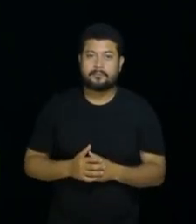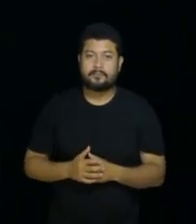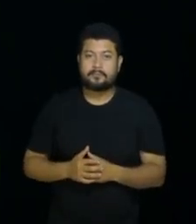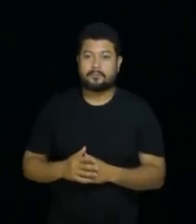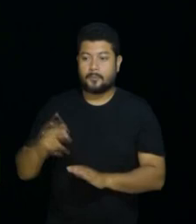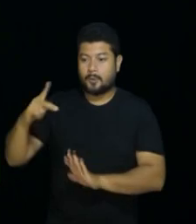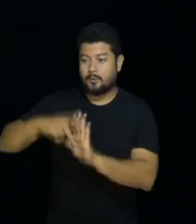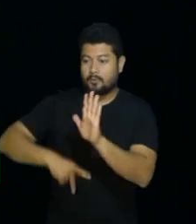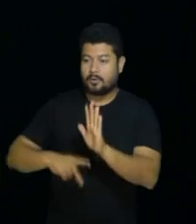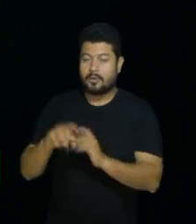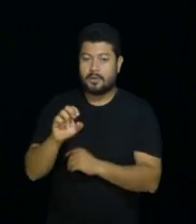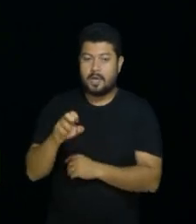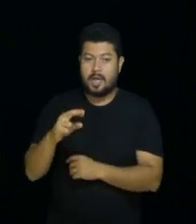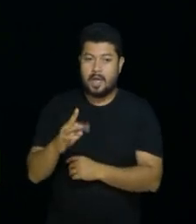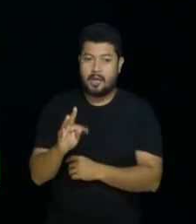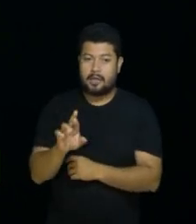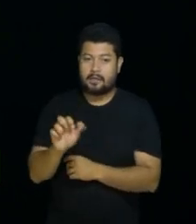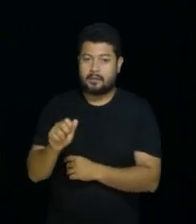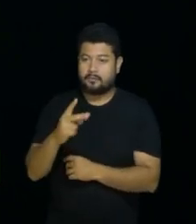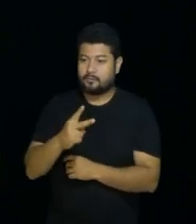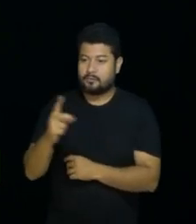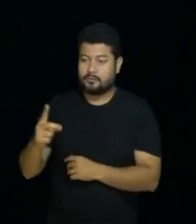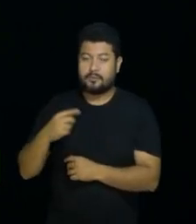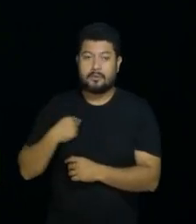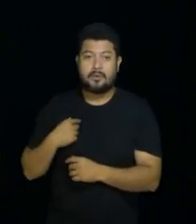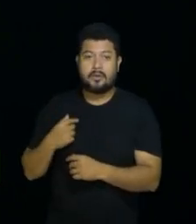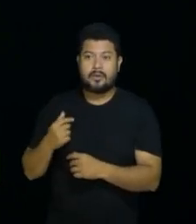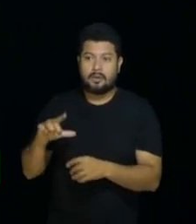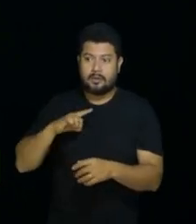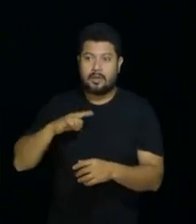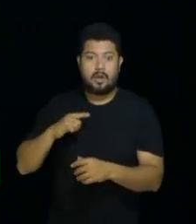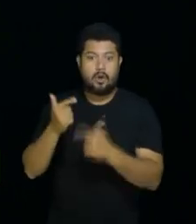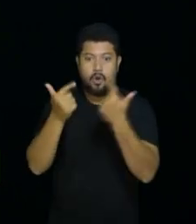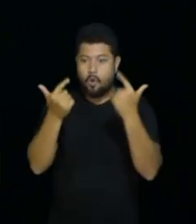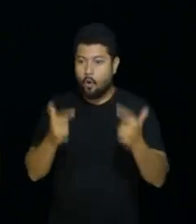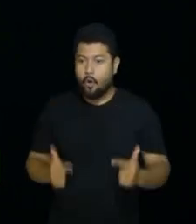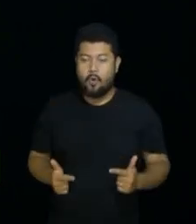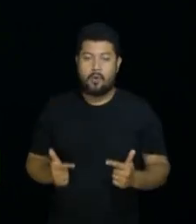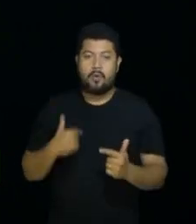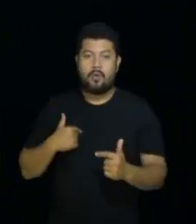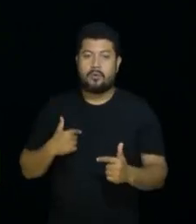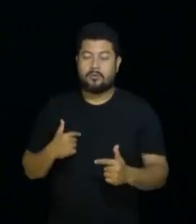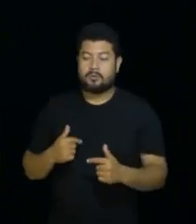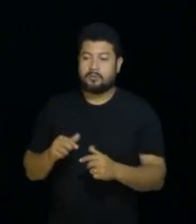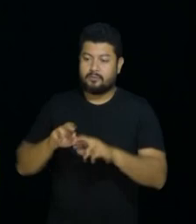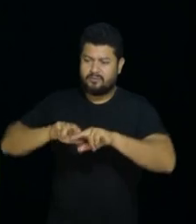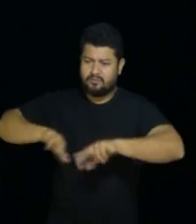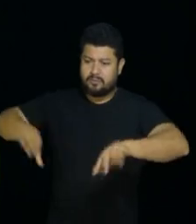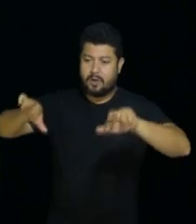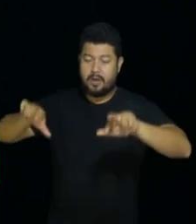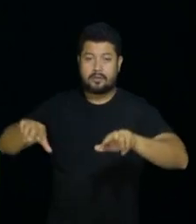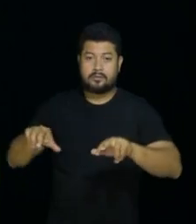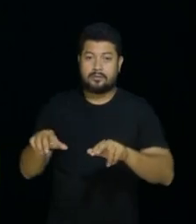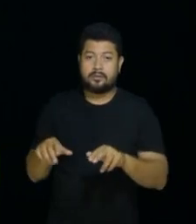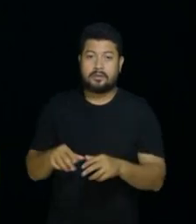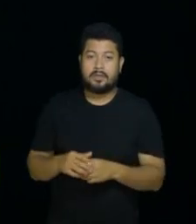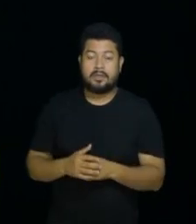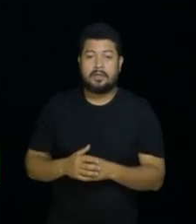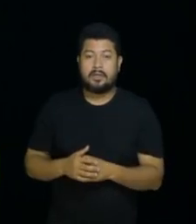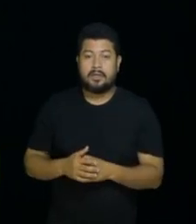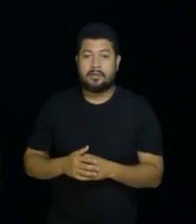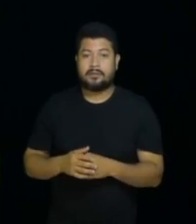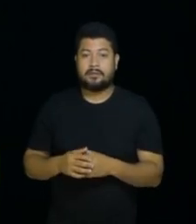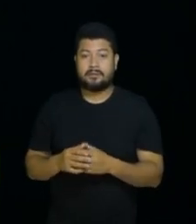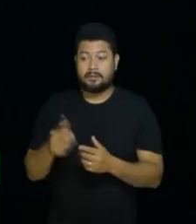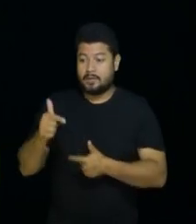e da BlueSoft fazendo o trabalho, nós temos uma série de ações, seja centro de inovação, incubação de novas empresas e uma série de trabalhos